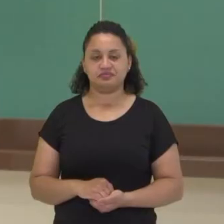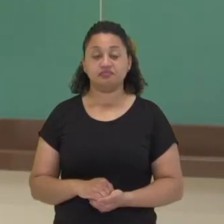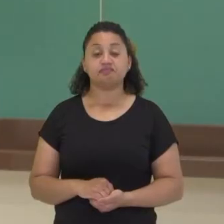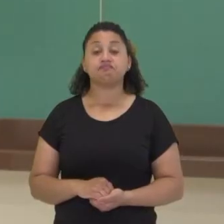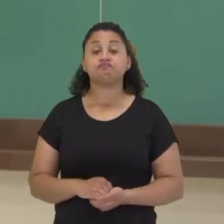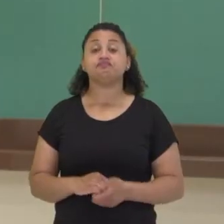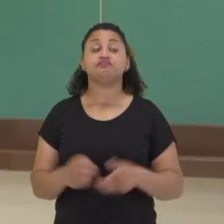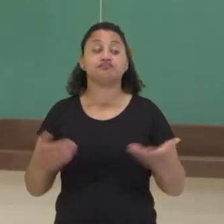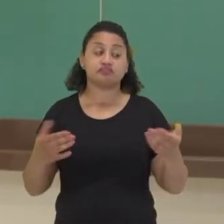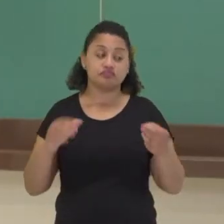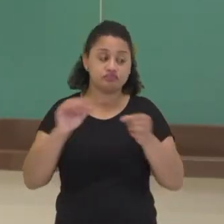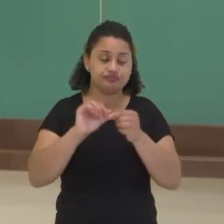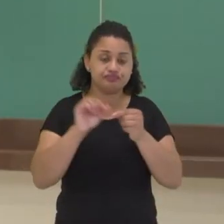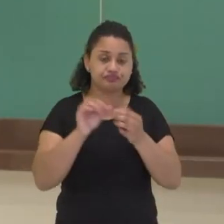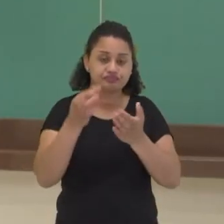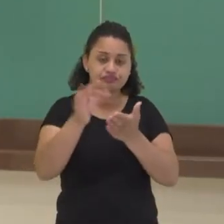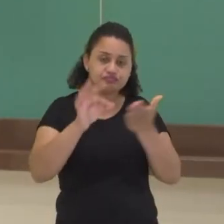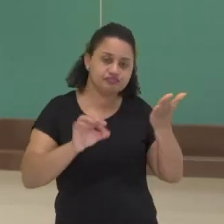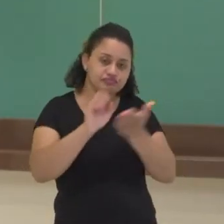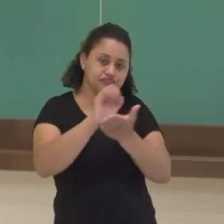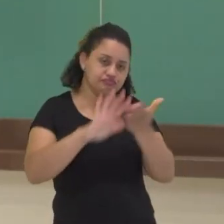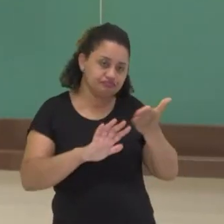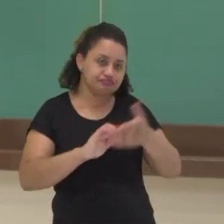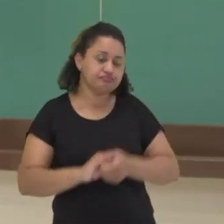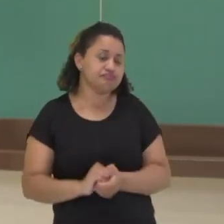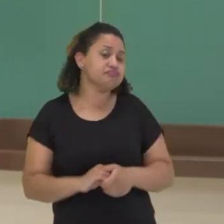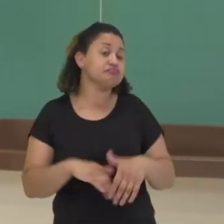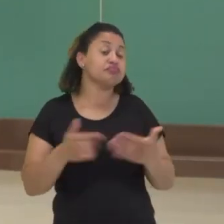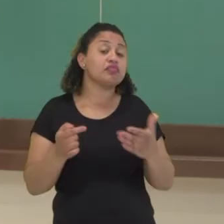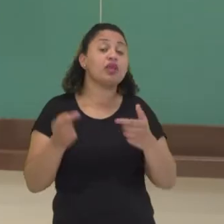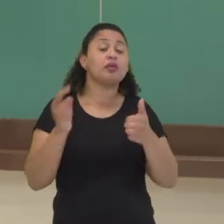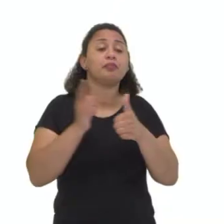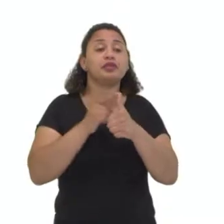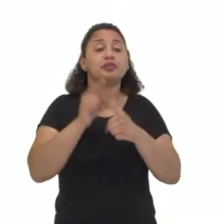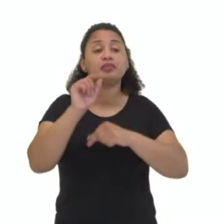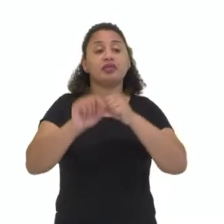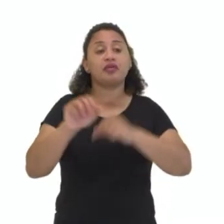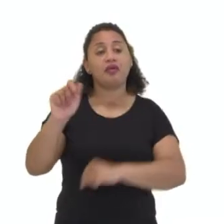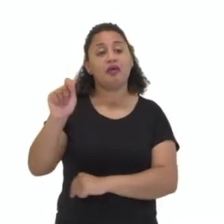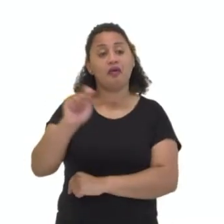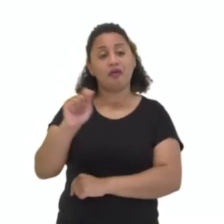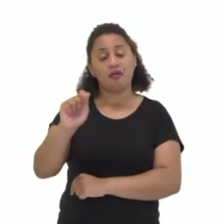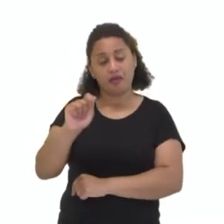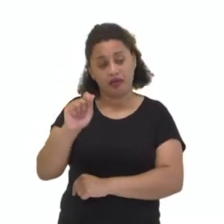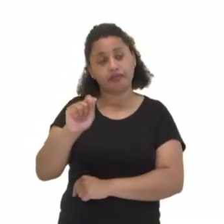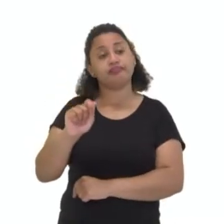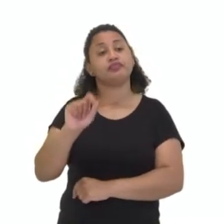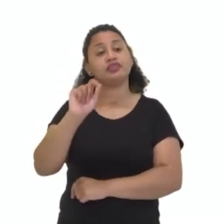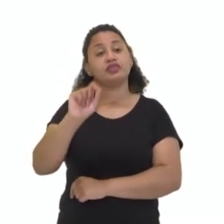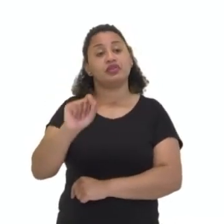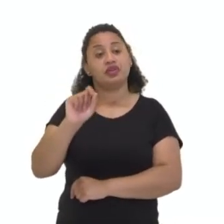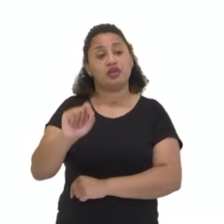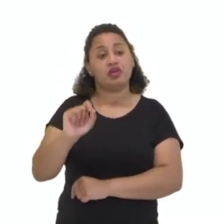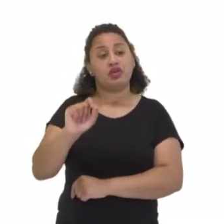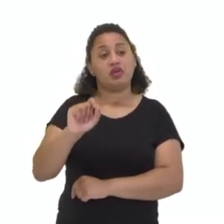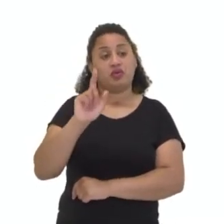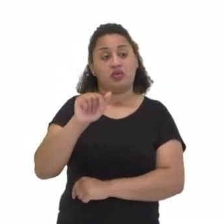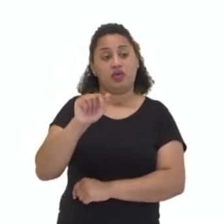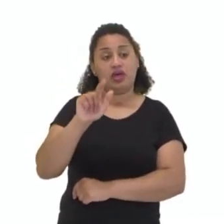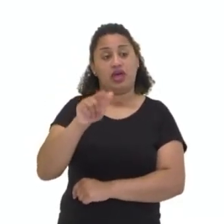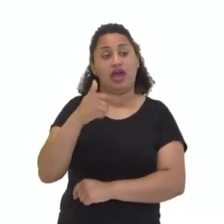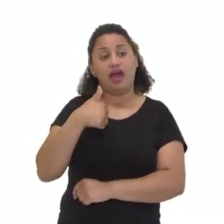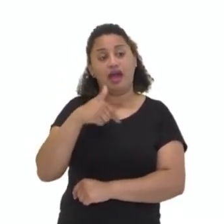Vamos então fazer a conferência desse exercício? Então, primeira coisa, o A é o raio do círculo, certo? Então, portanto,